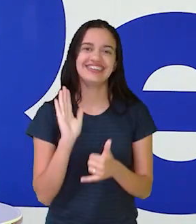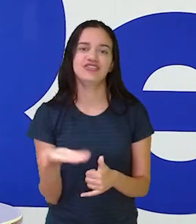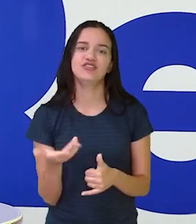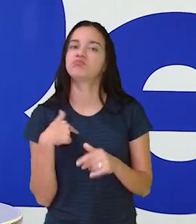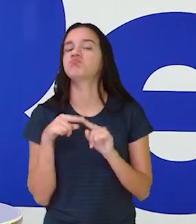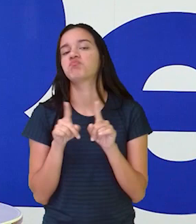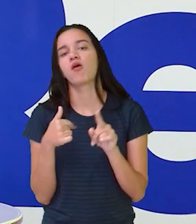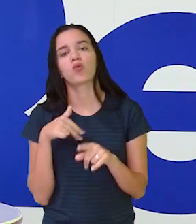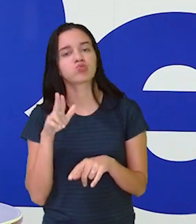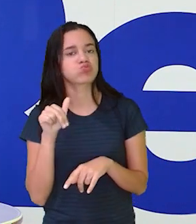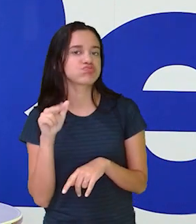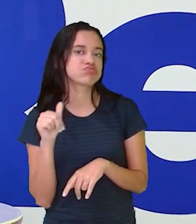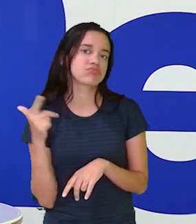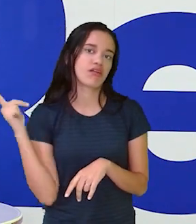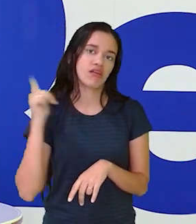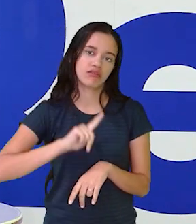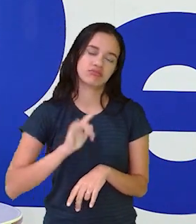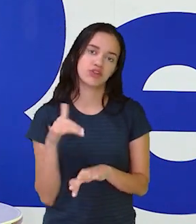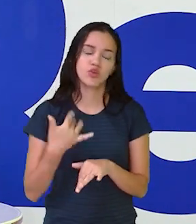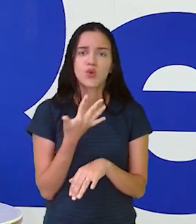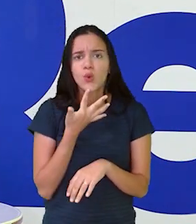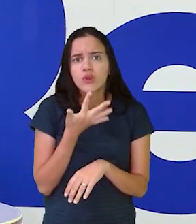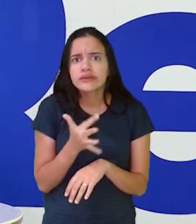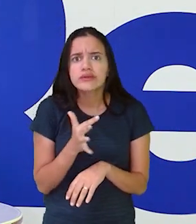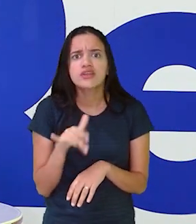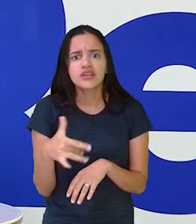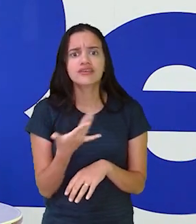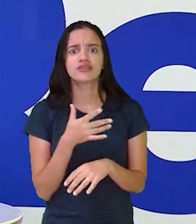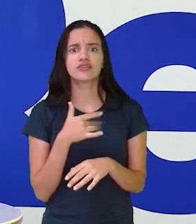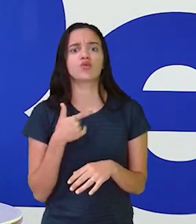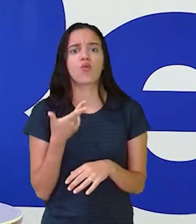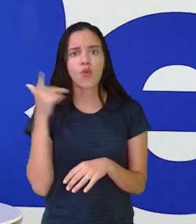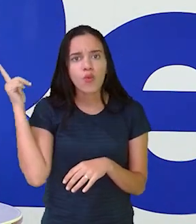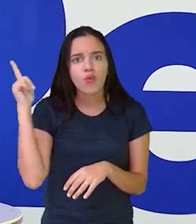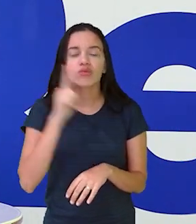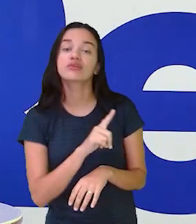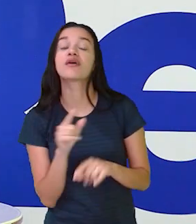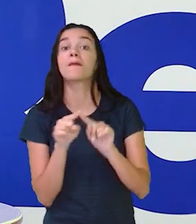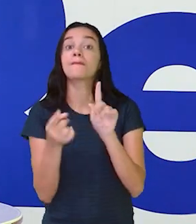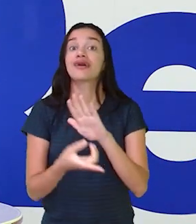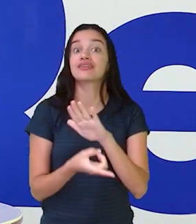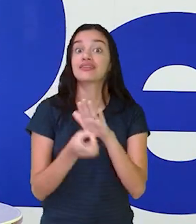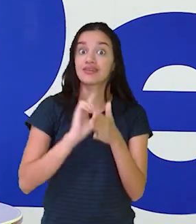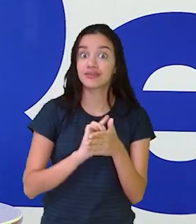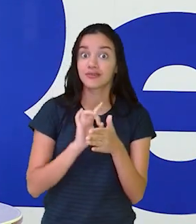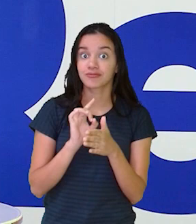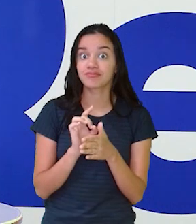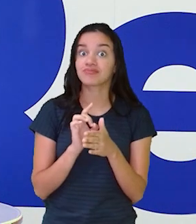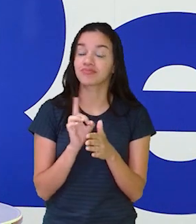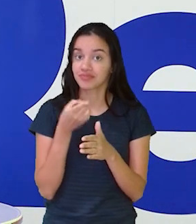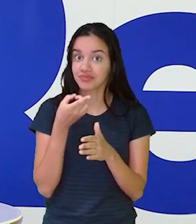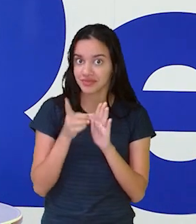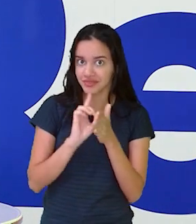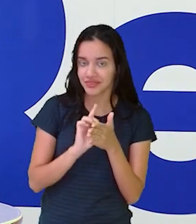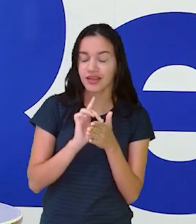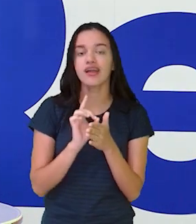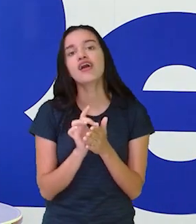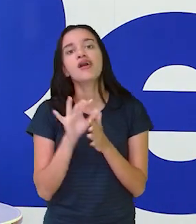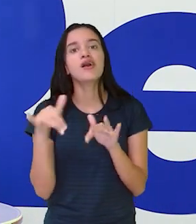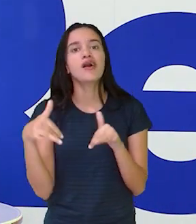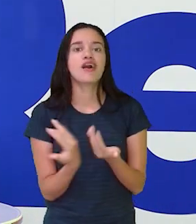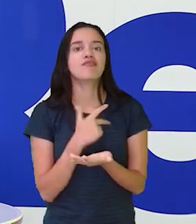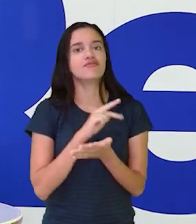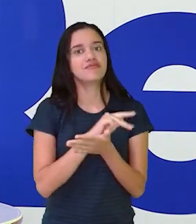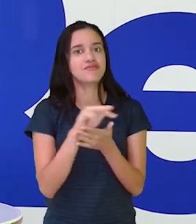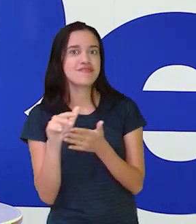nunca consegui, não. E eu não conheço ninguém de verdade que tenha conseguido, não. Mas antes, deixa eu marcar meus gols aqui. Sim. Muita gente